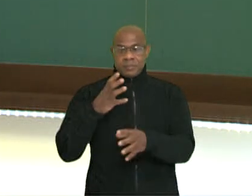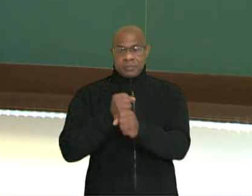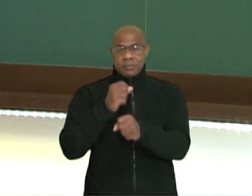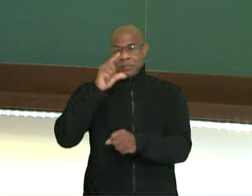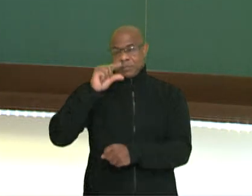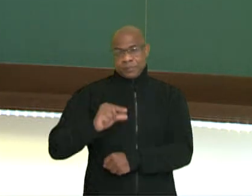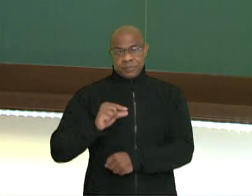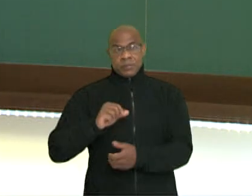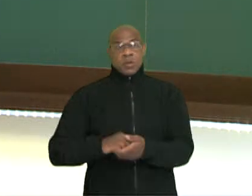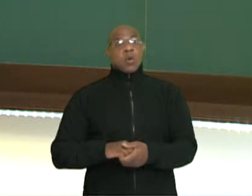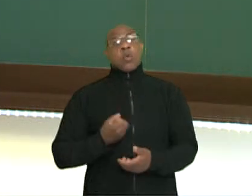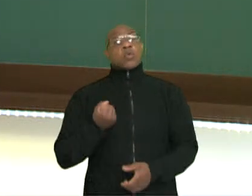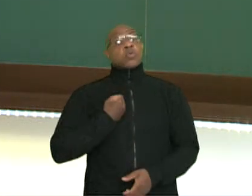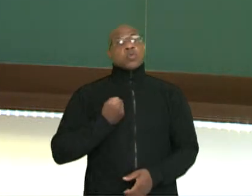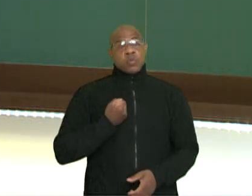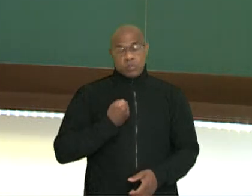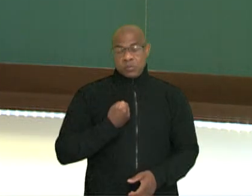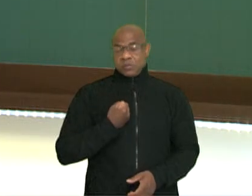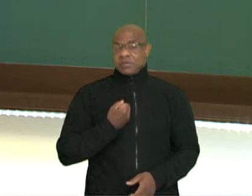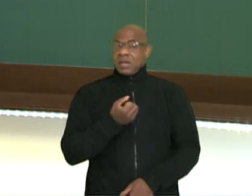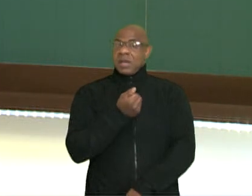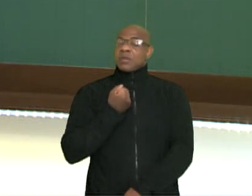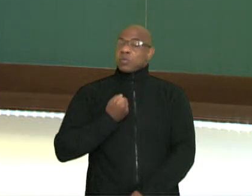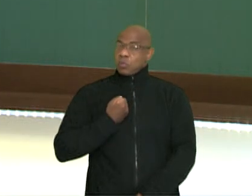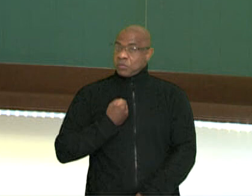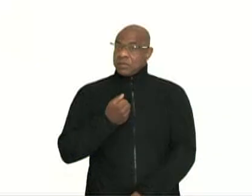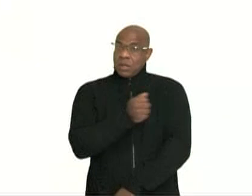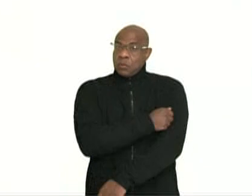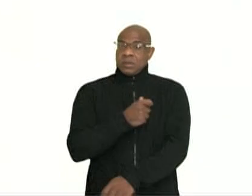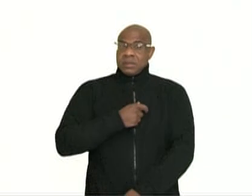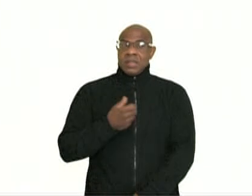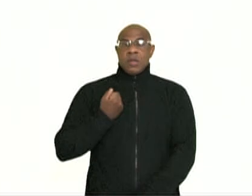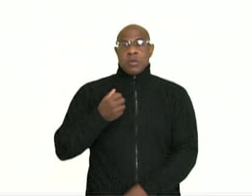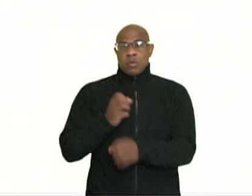notas maior ou igual a 6. Bora lá!